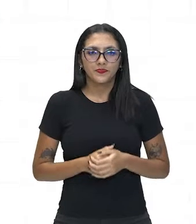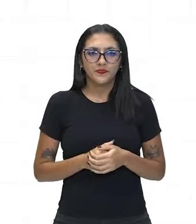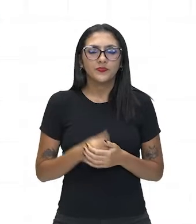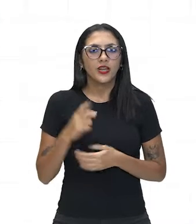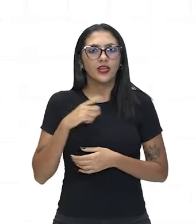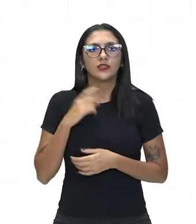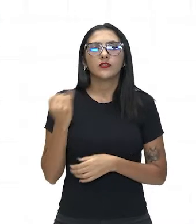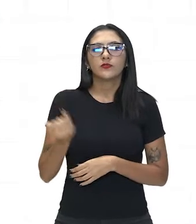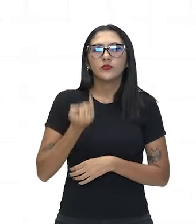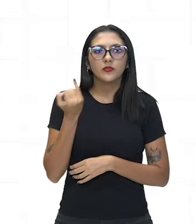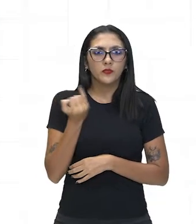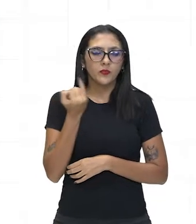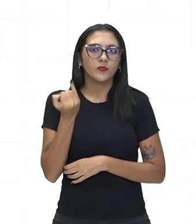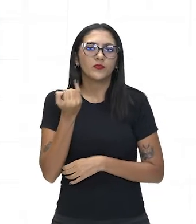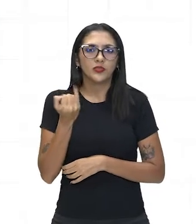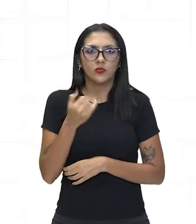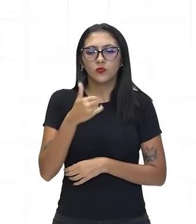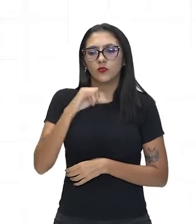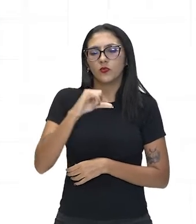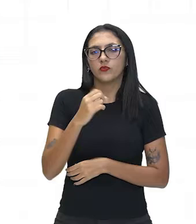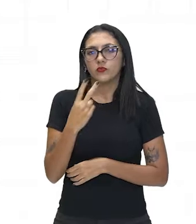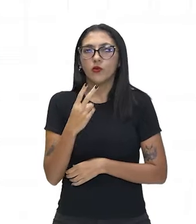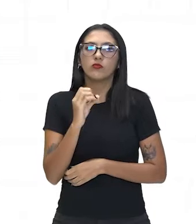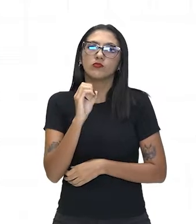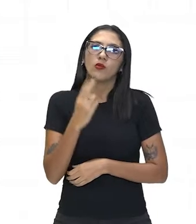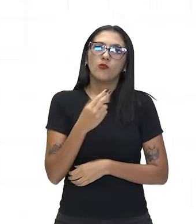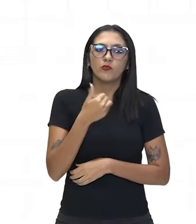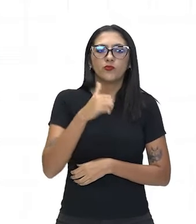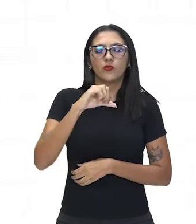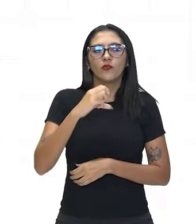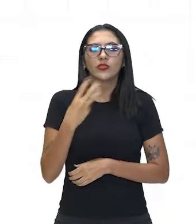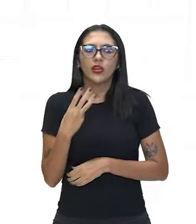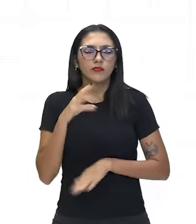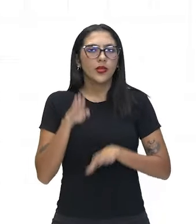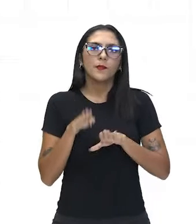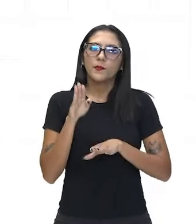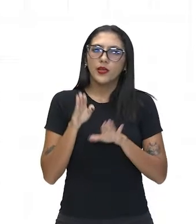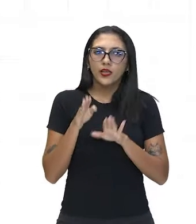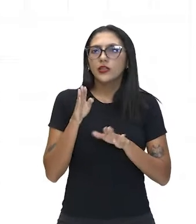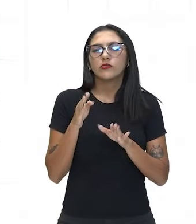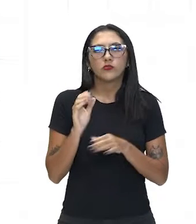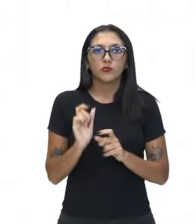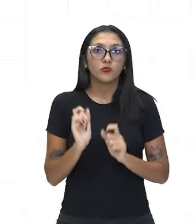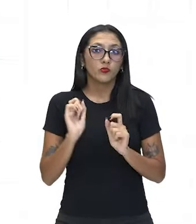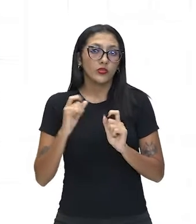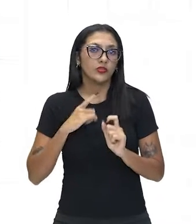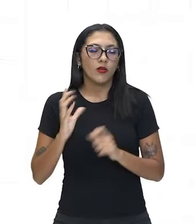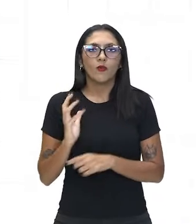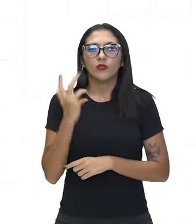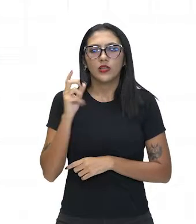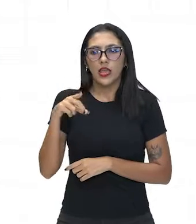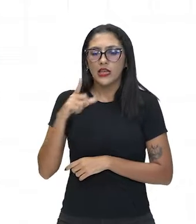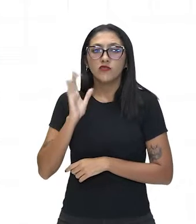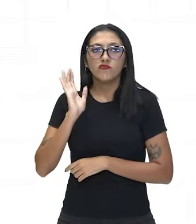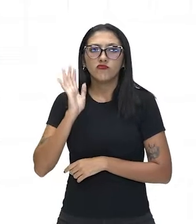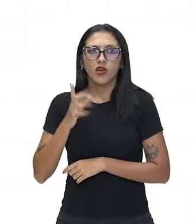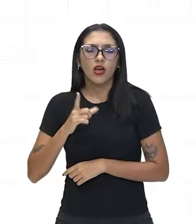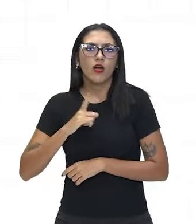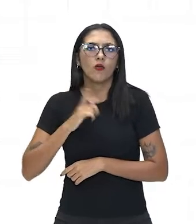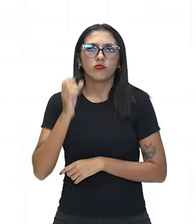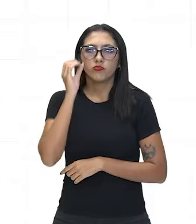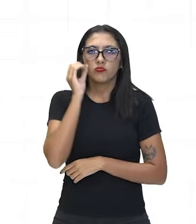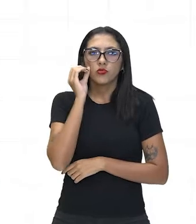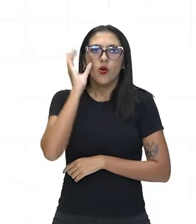de atendimento emergencial, porque eles sim vão saber o que fazer, eles são pessoas preparadas,